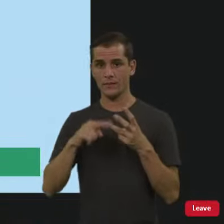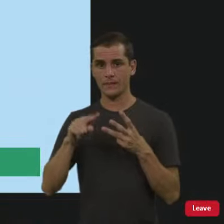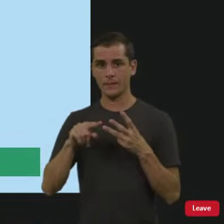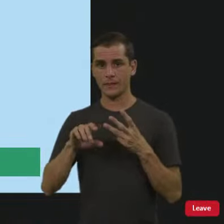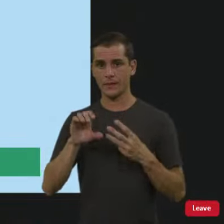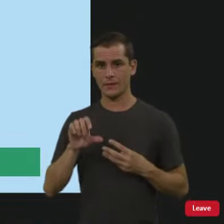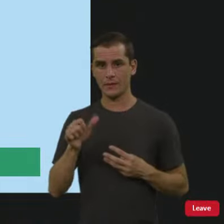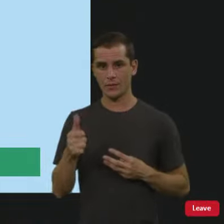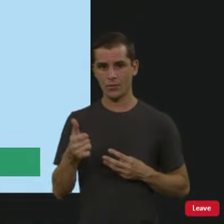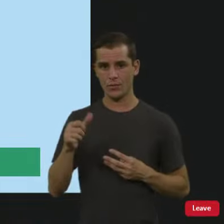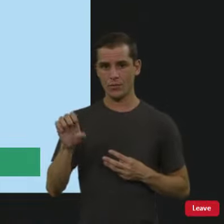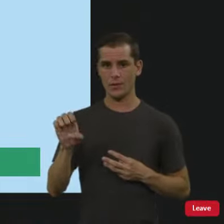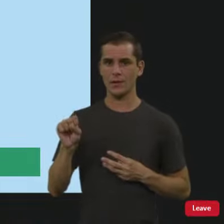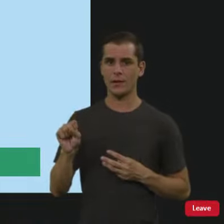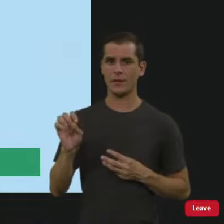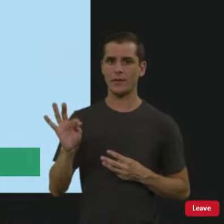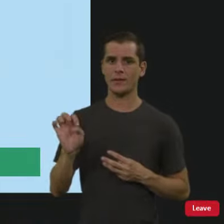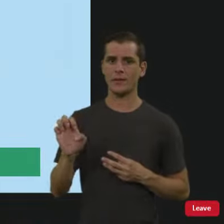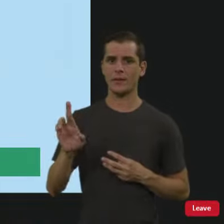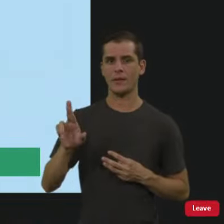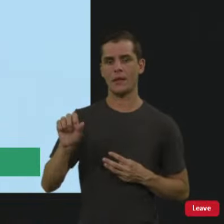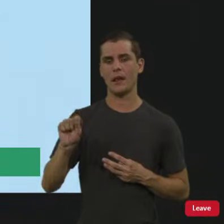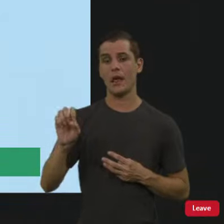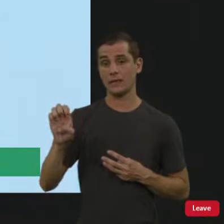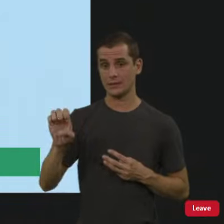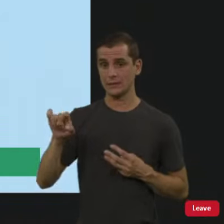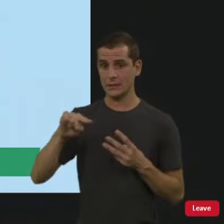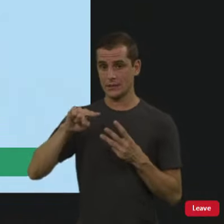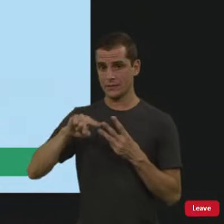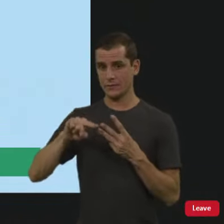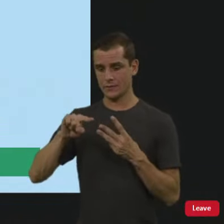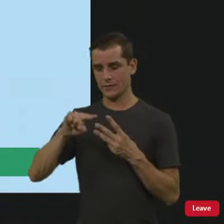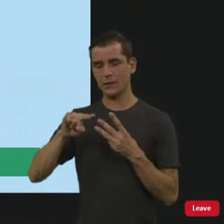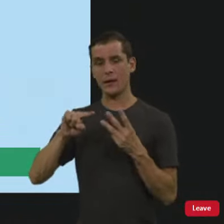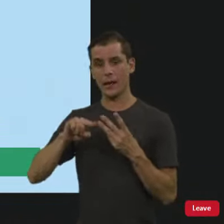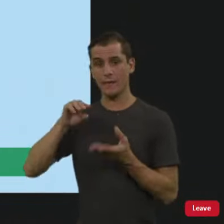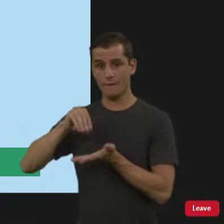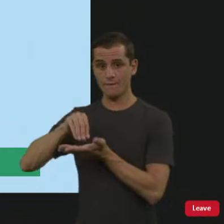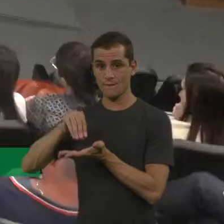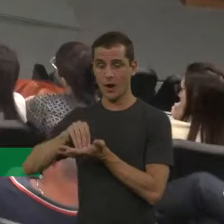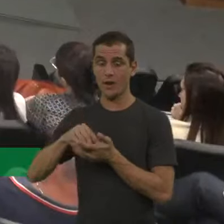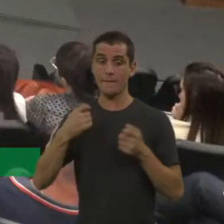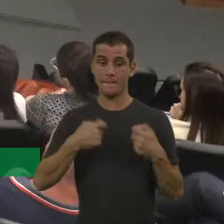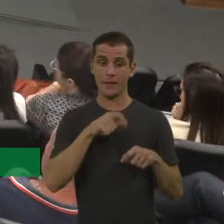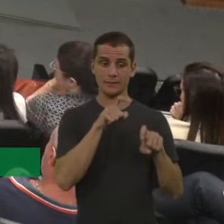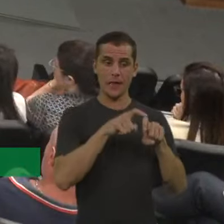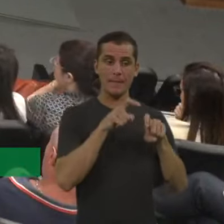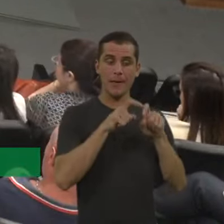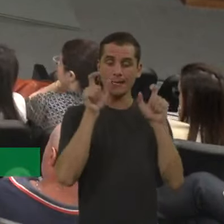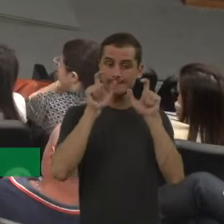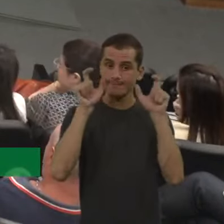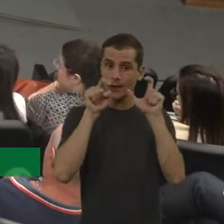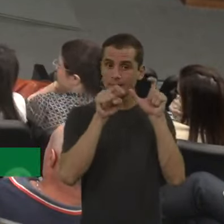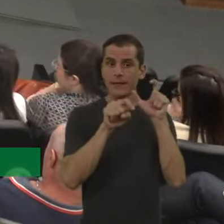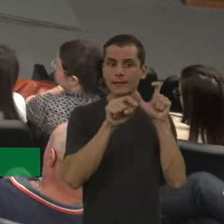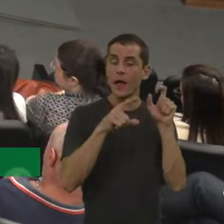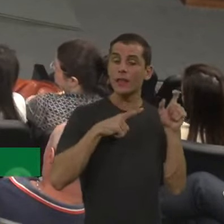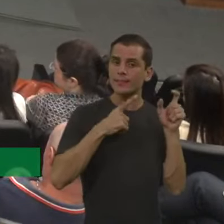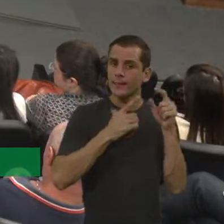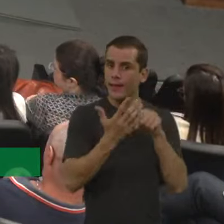com angedema hereditário. Então, o médico ele deve se atentar para isso, né, se tem aqueles sinais ali